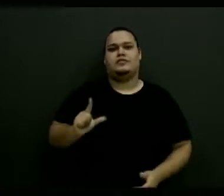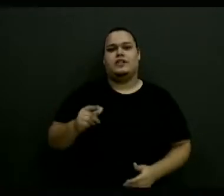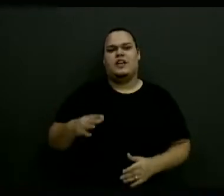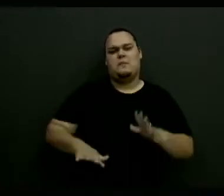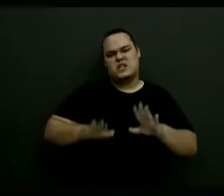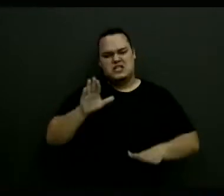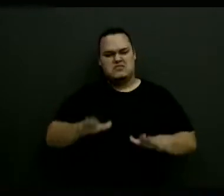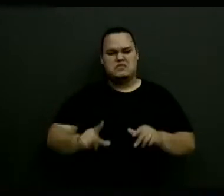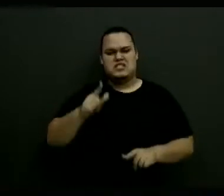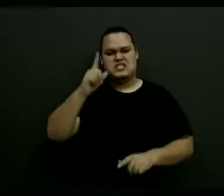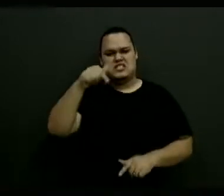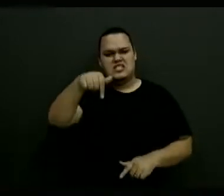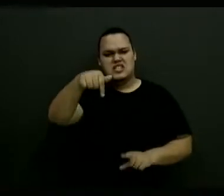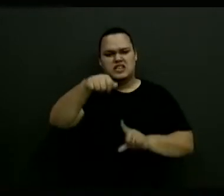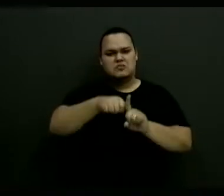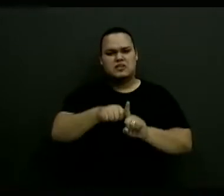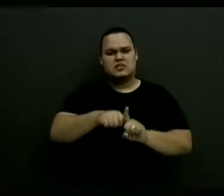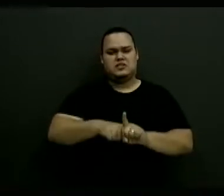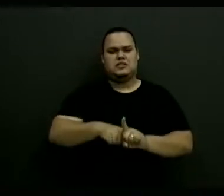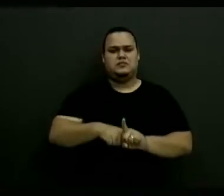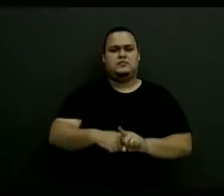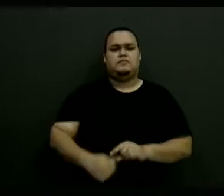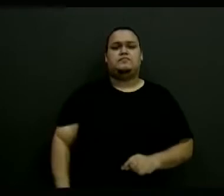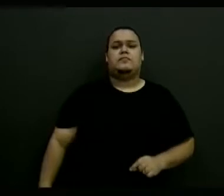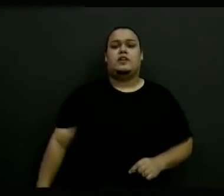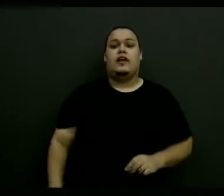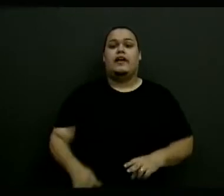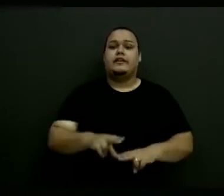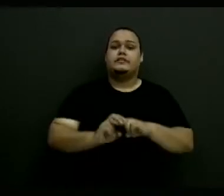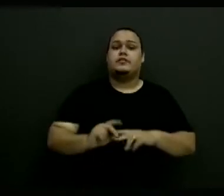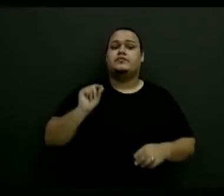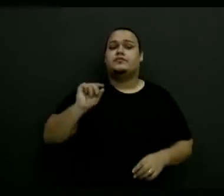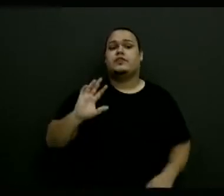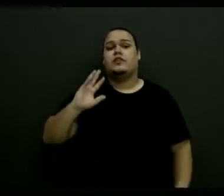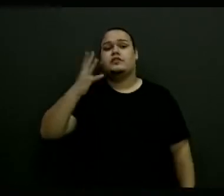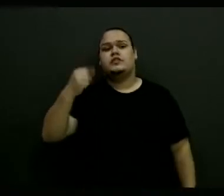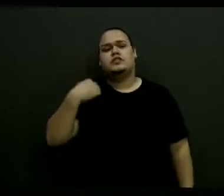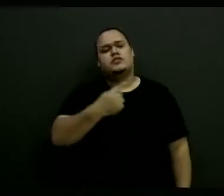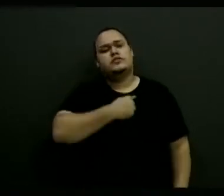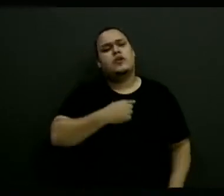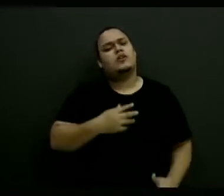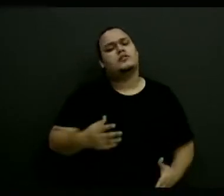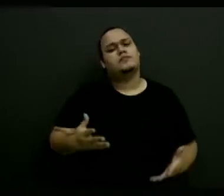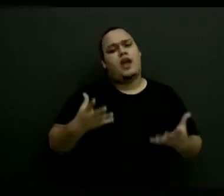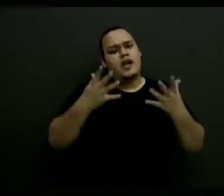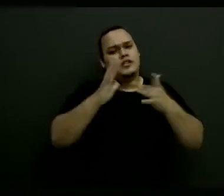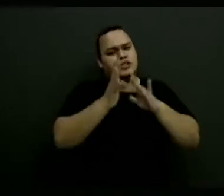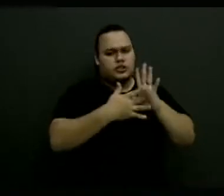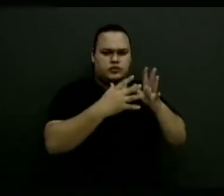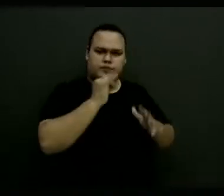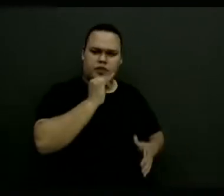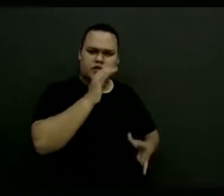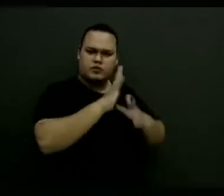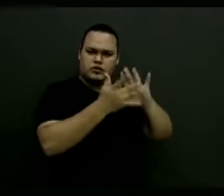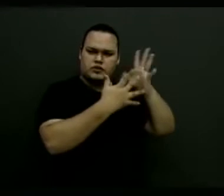As pessoas que se convertem a Cristo, lhe fazemos uma recepção, lhe damos uma visão,